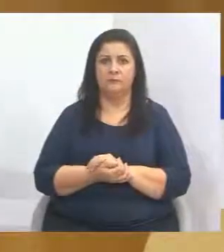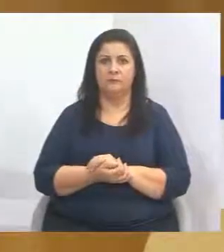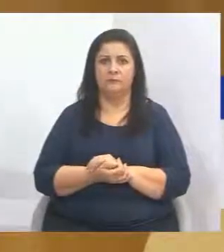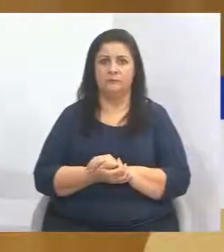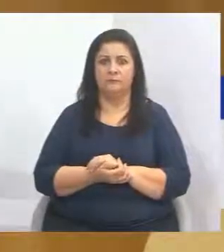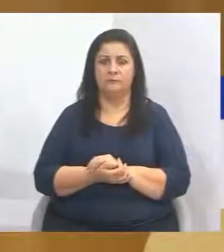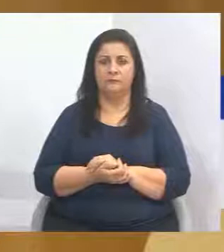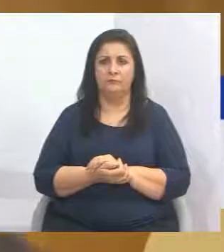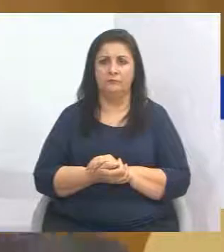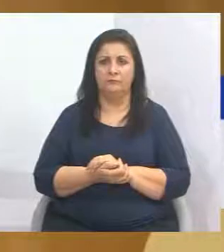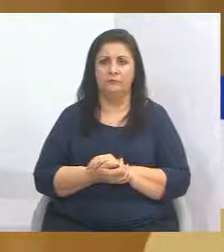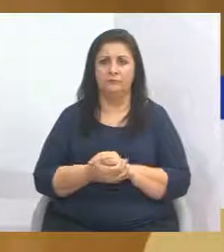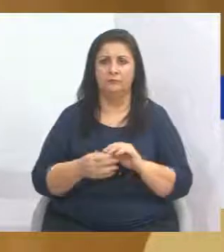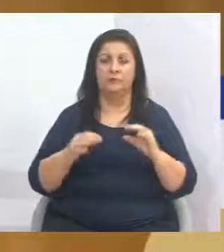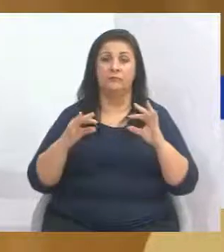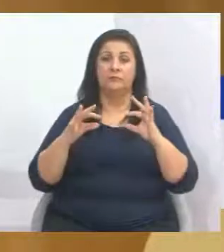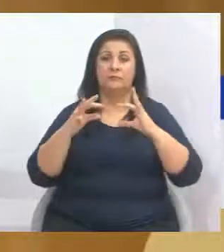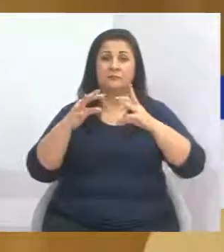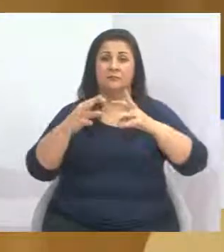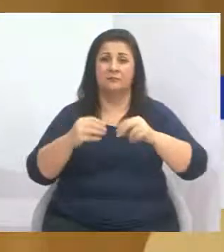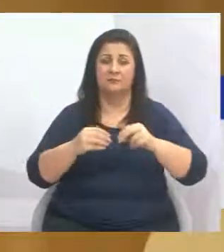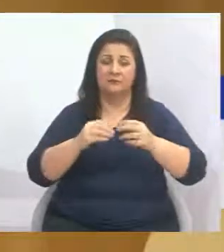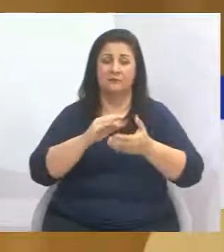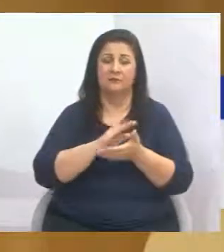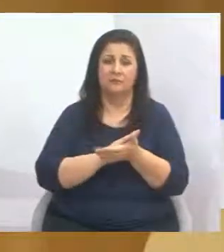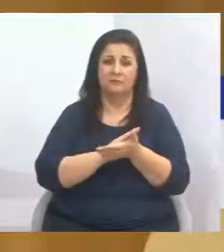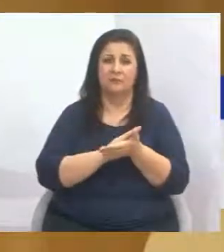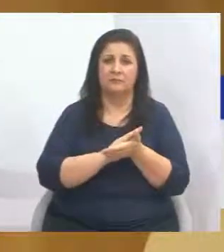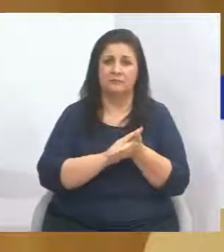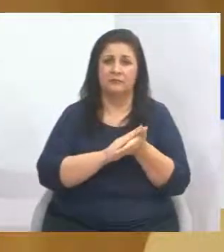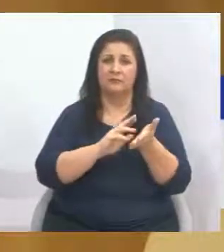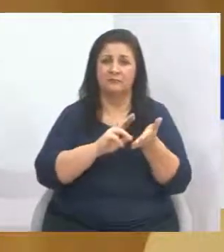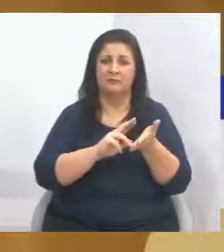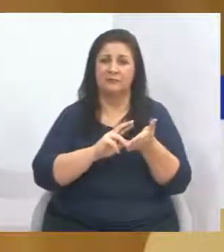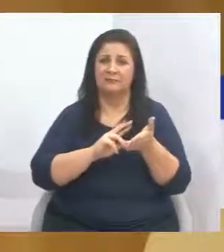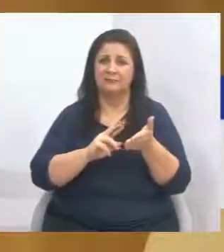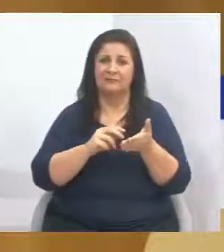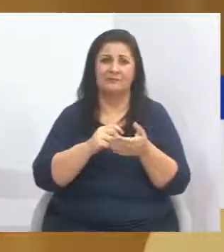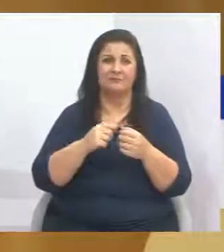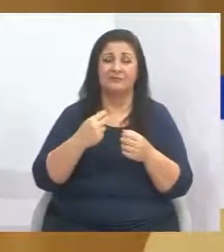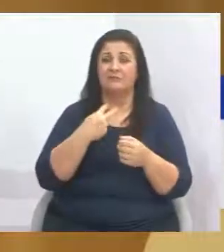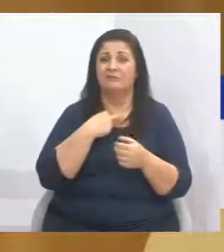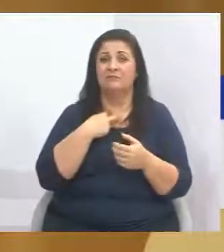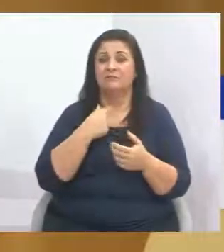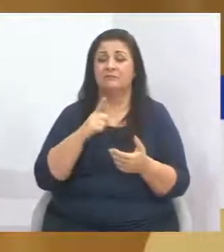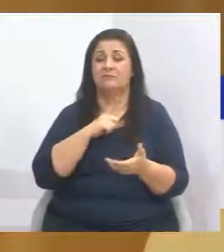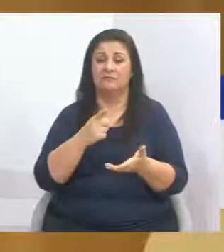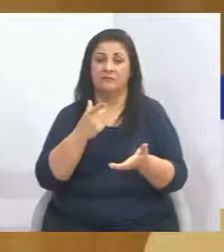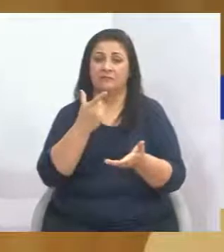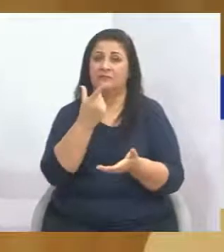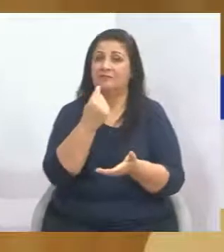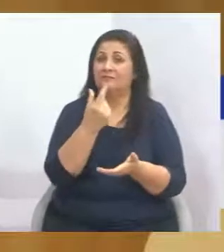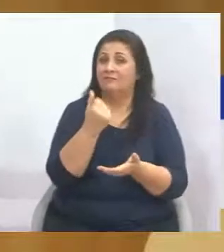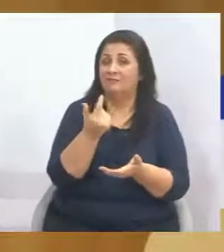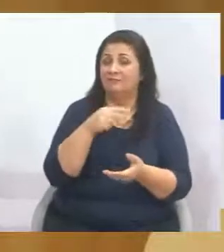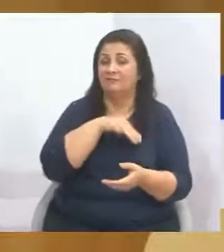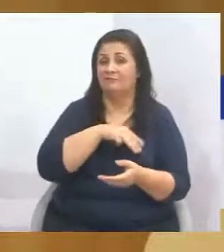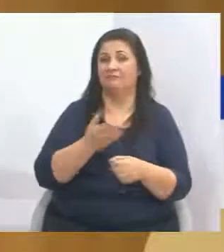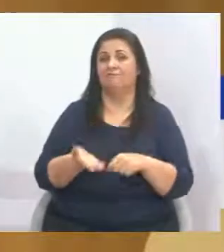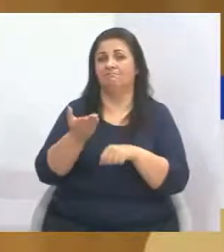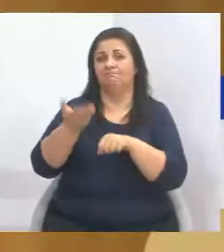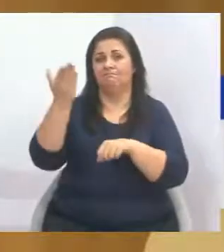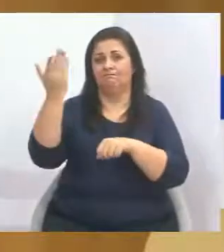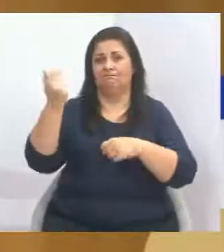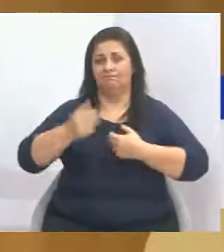matéria orçamentária a que se autoriza a abertura de crédito ou conceda auxílios, prêmios e subvenções. Inciso 5º,